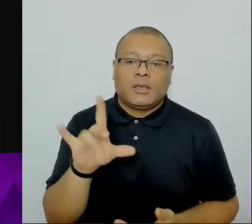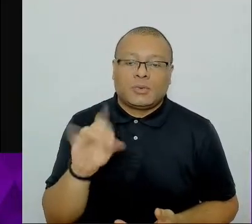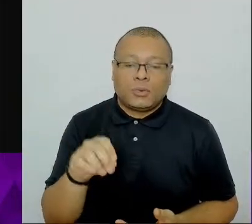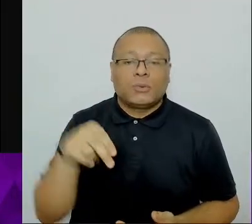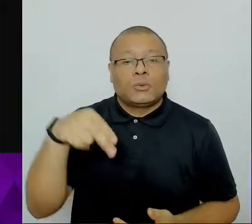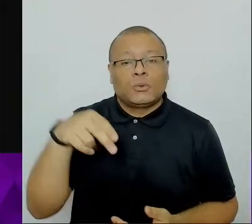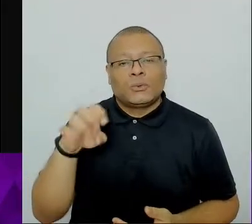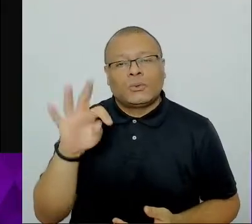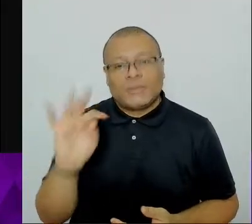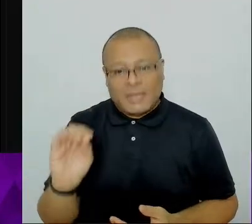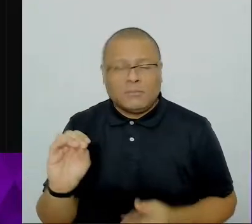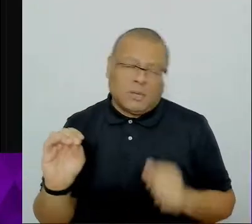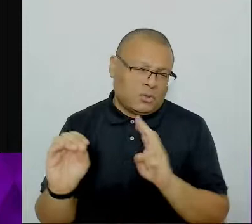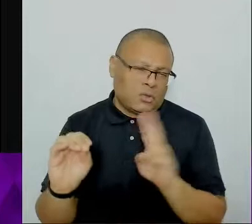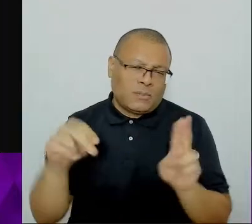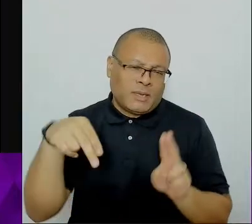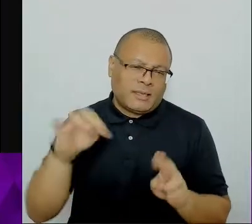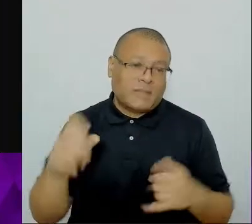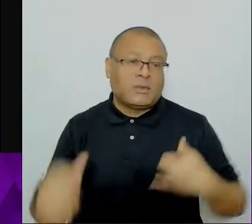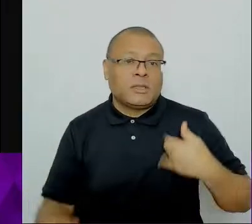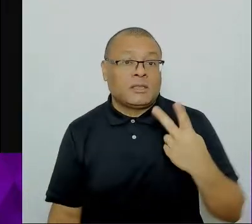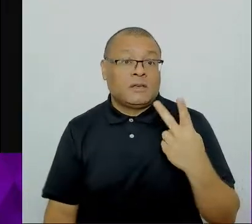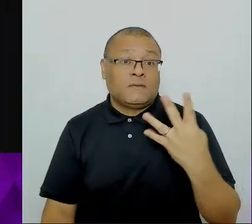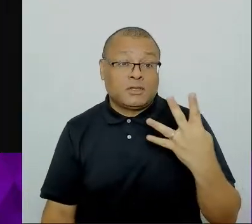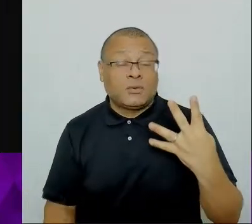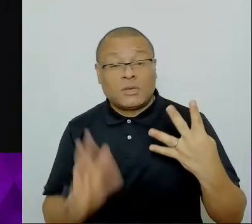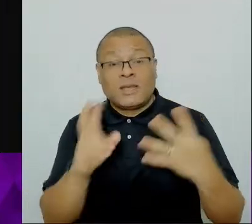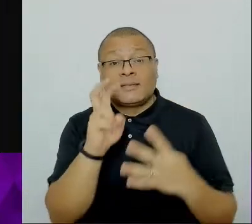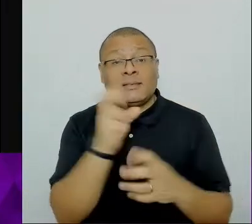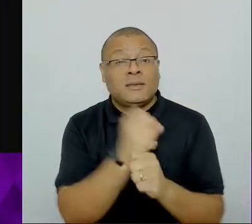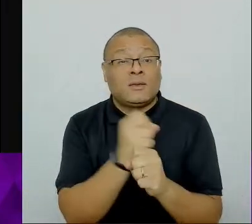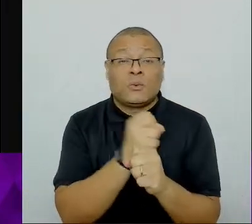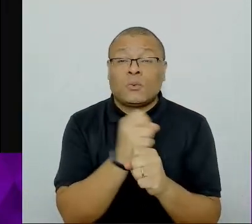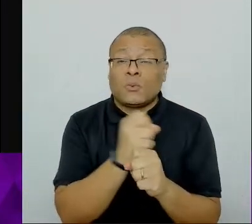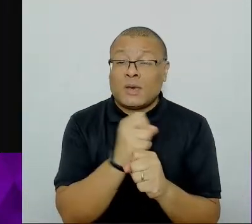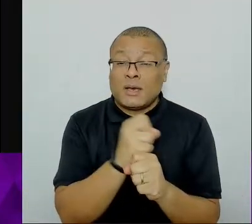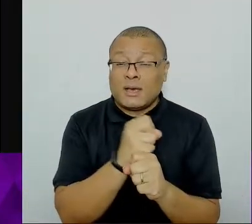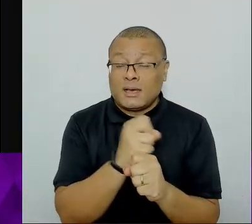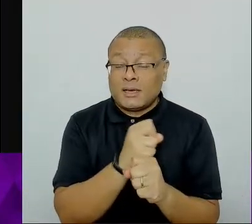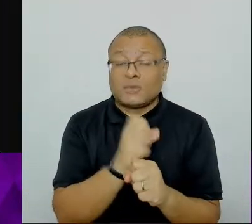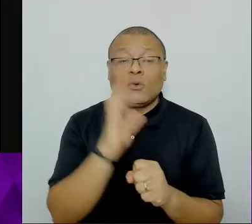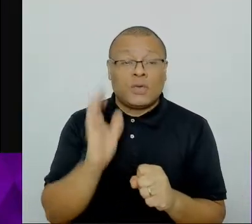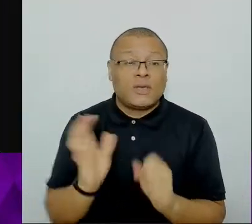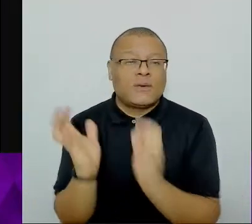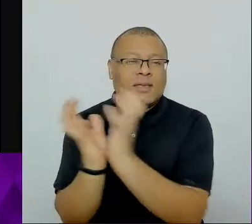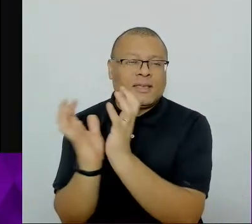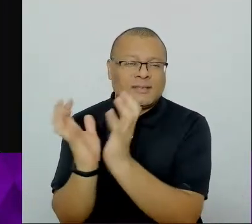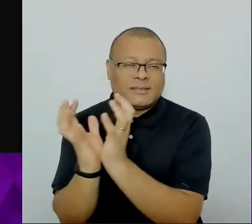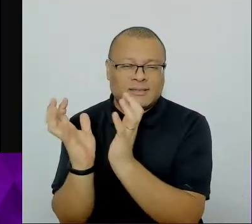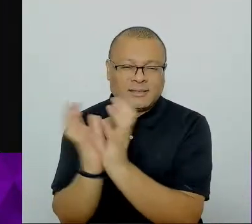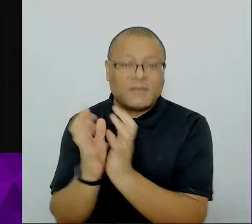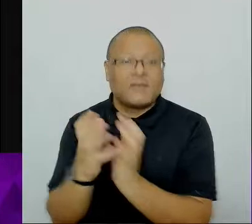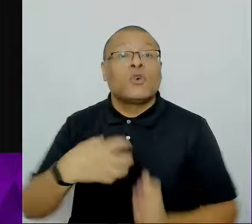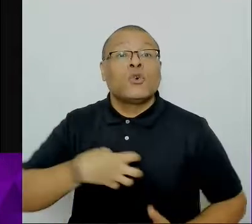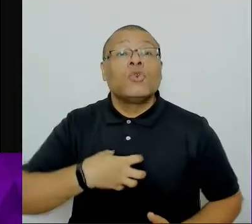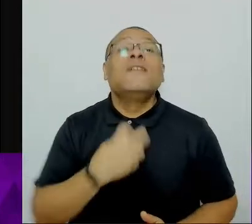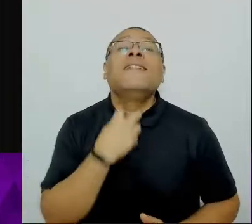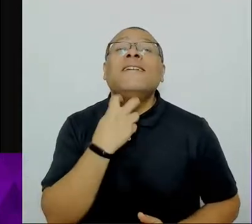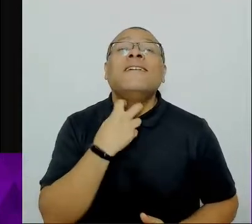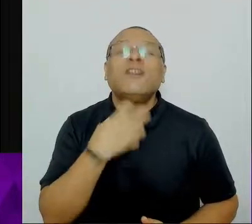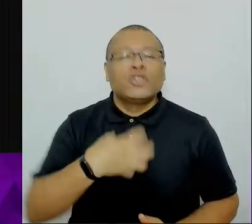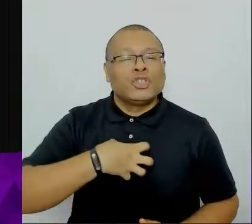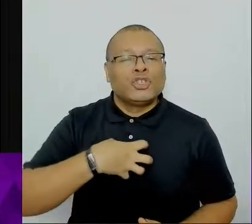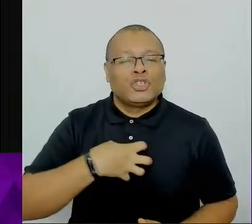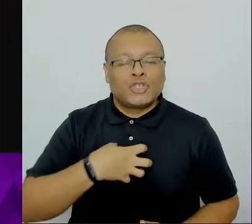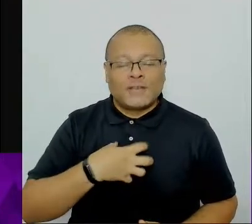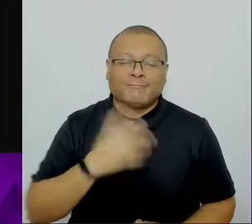Neto. Eu tenho 24 anos e desenvolvo há mais ou menos 5 anos. Como eu falei antes, eu sou de Recife. Acho que o sotaque entrega, né? E eu faço